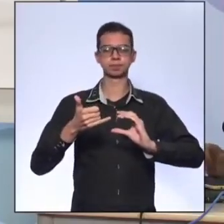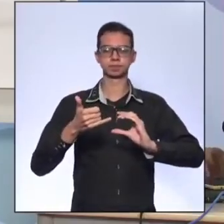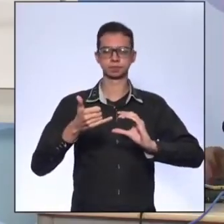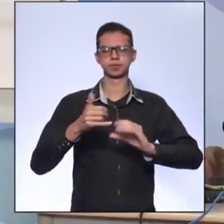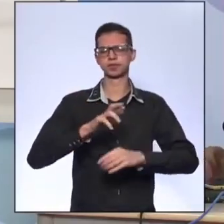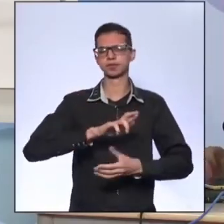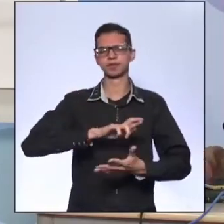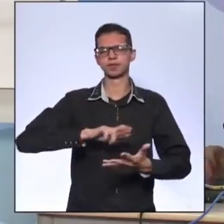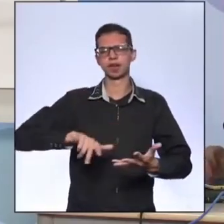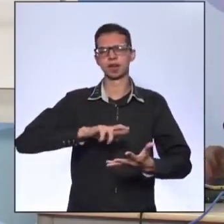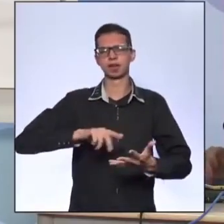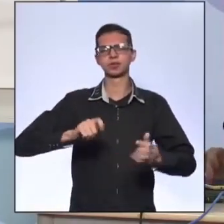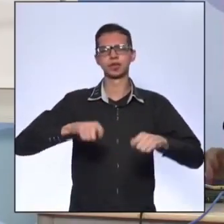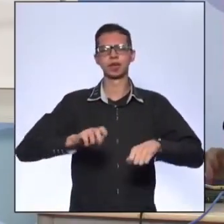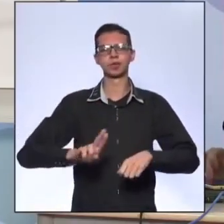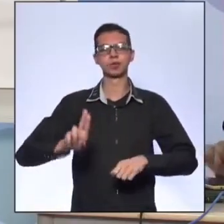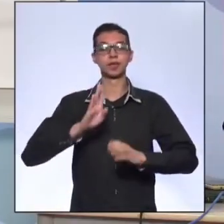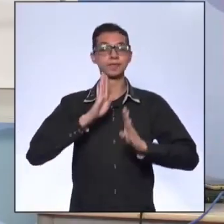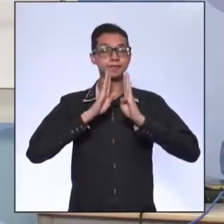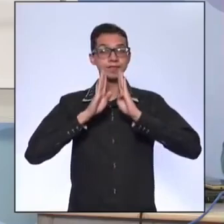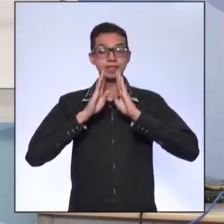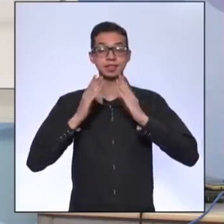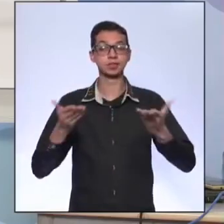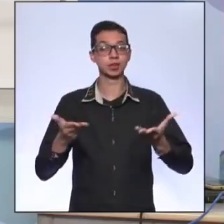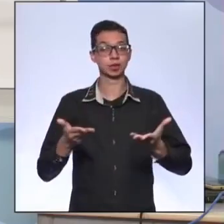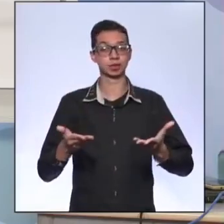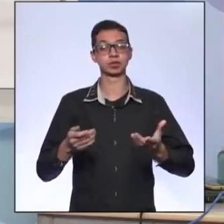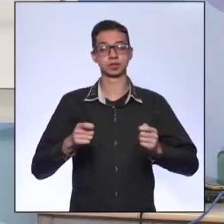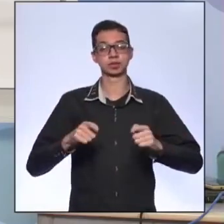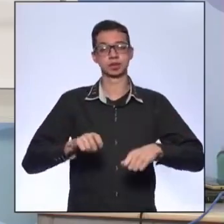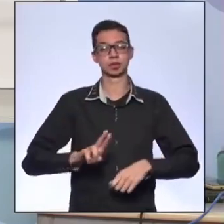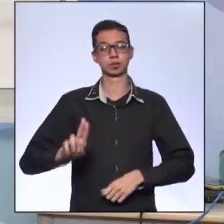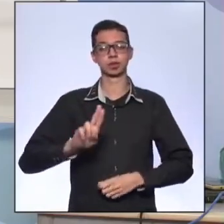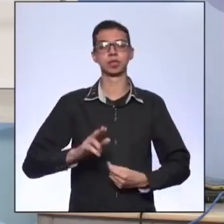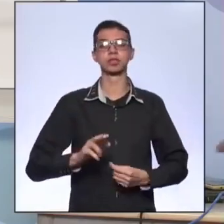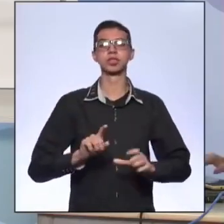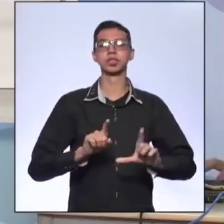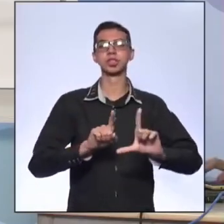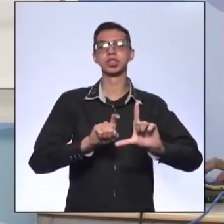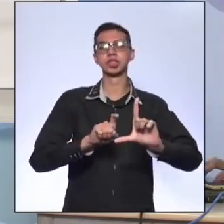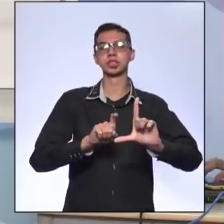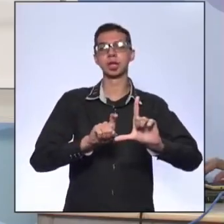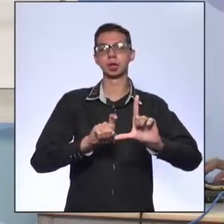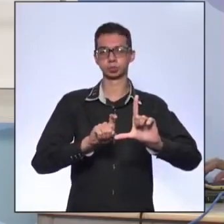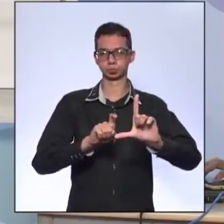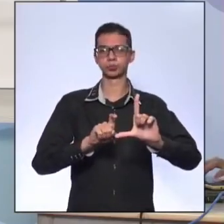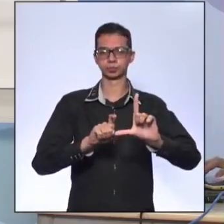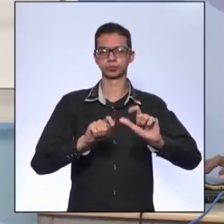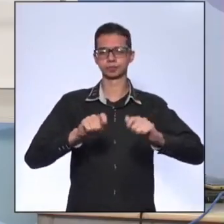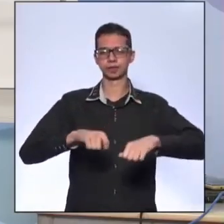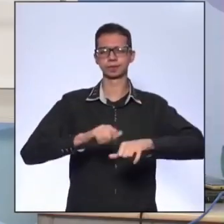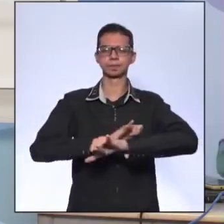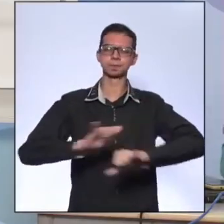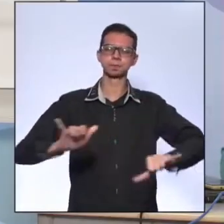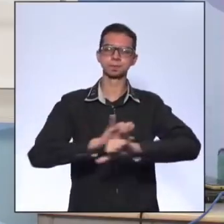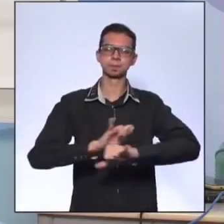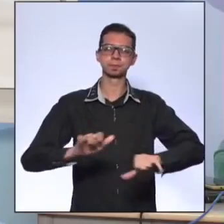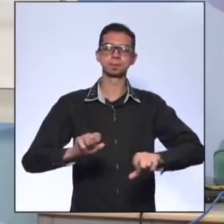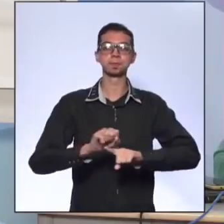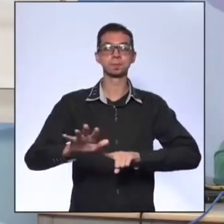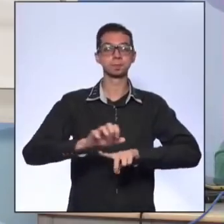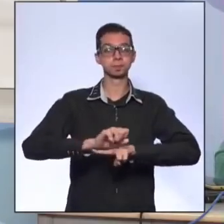aí, hoje em dia, né? Facebook, né? Todas essas mídias digitais aí podem nos ajudar, então, a divulgar o nosso trabalho,